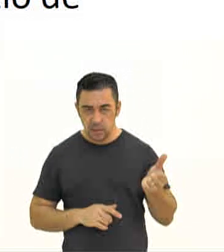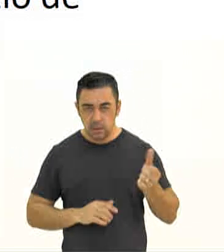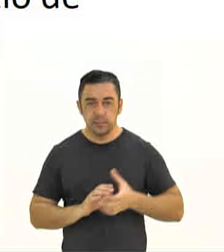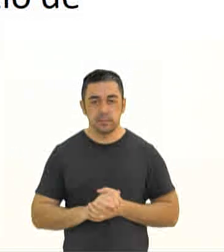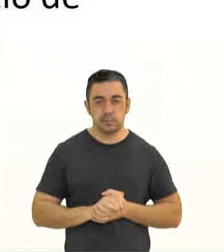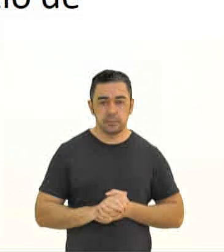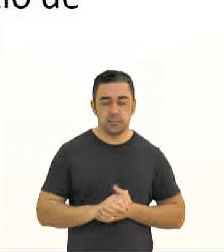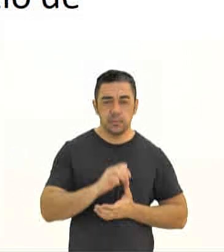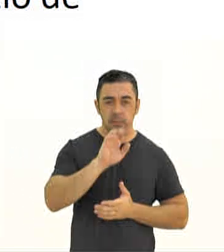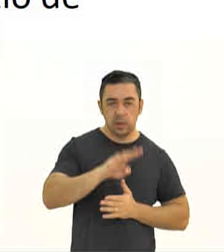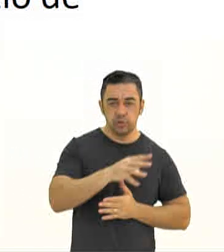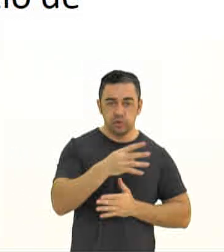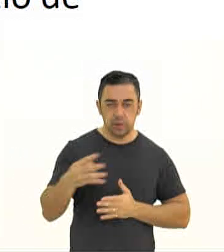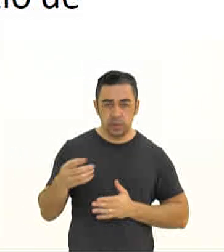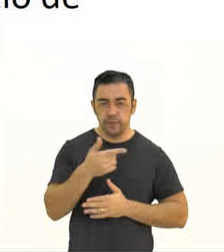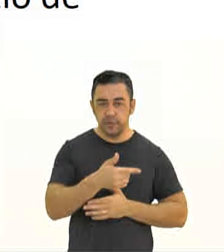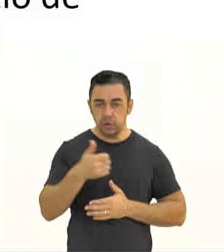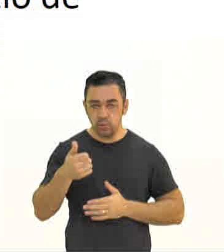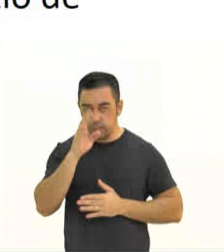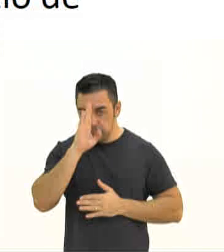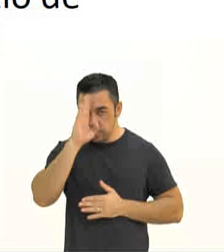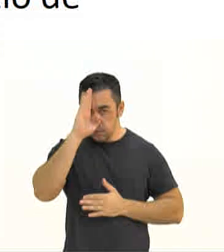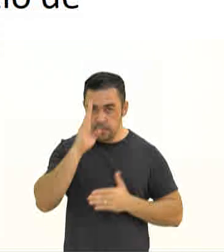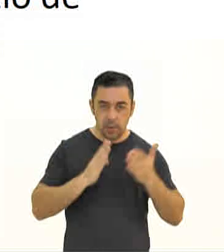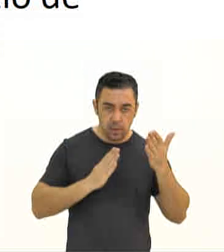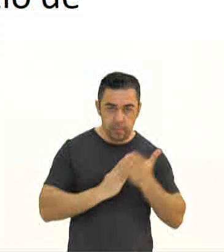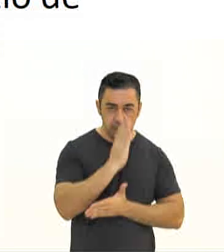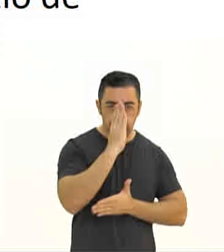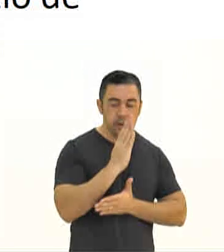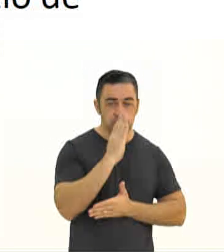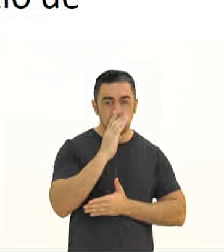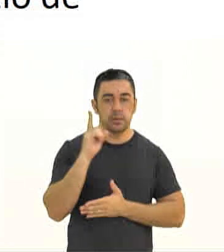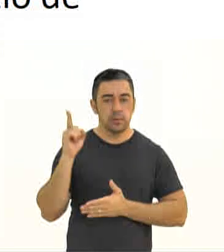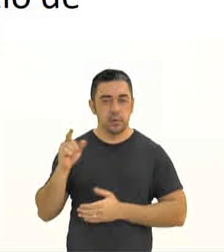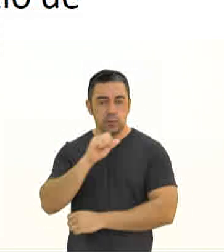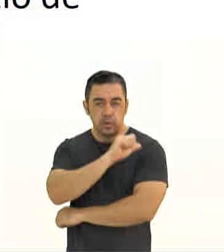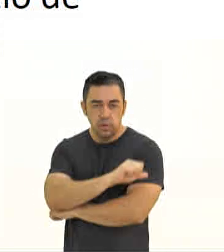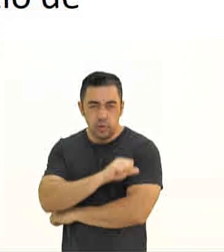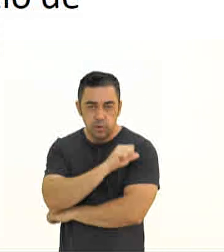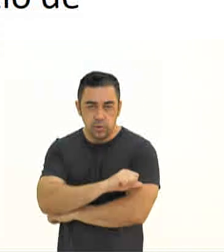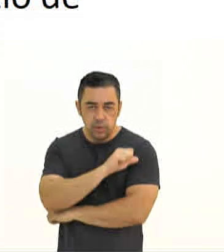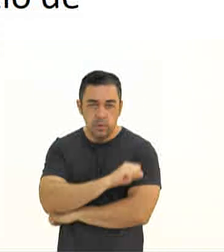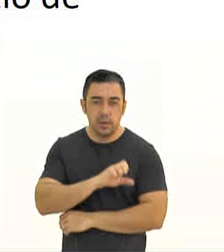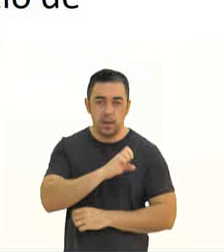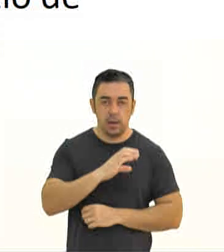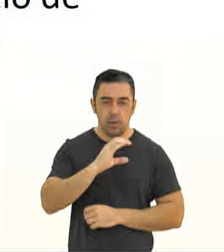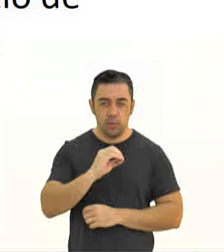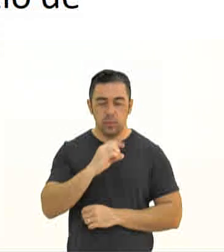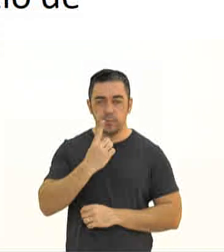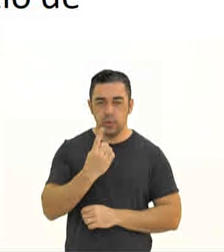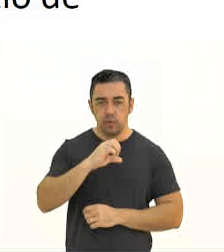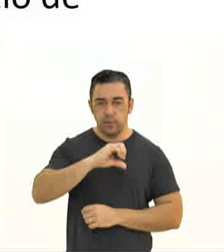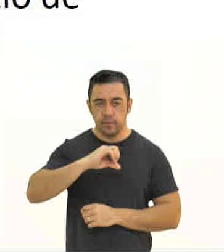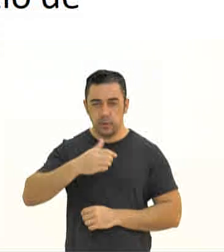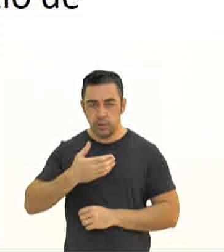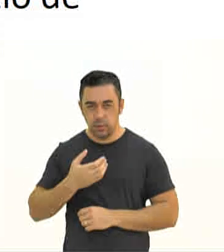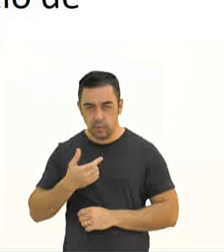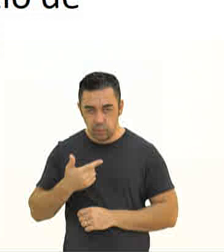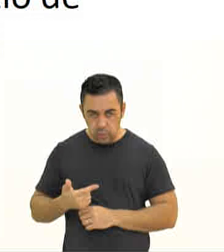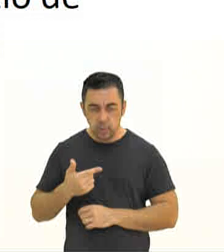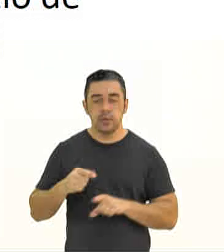Agenda 21, principal documento aprovado no Rio de Janeiro durante a Eco 92, ou Rio+20